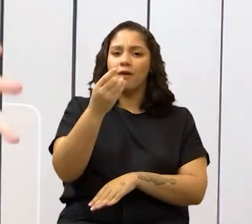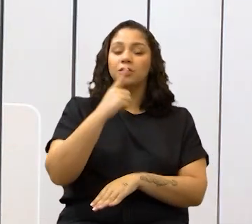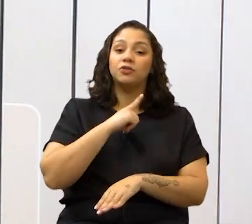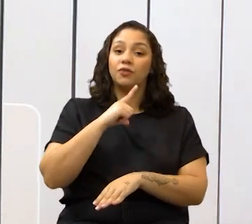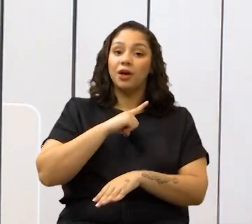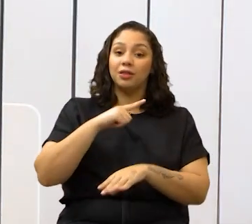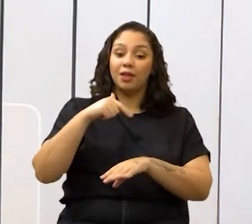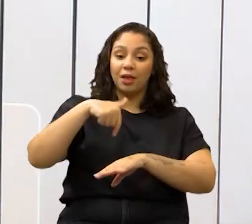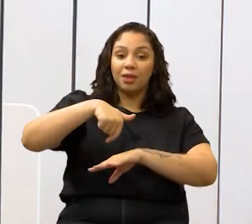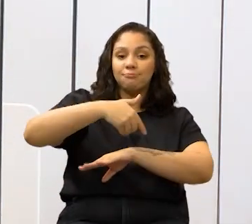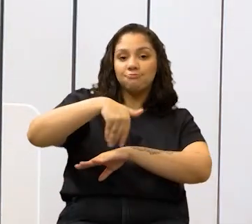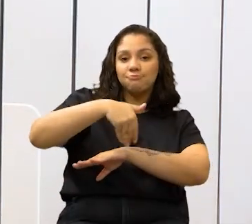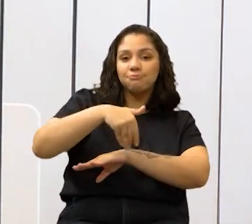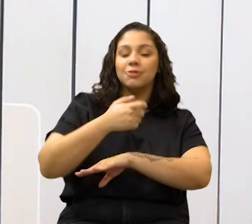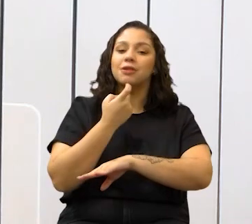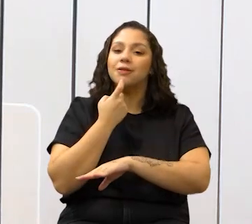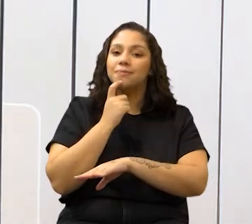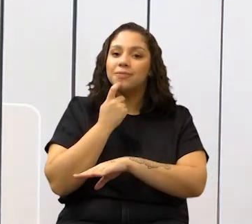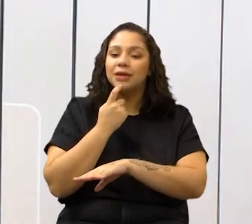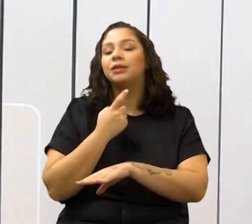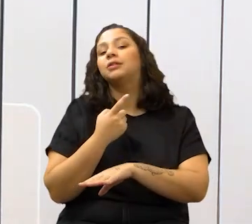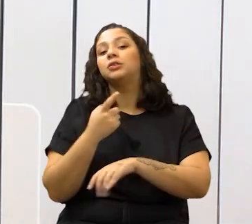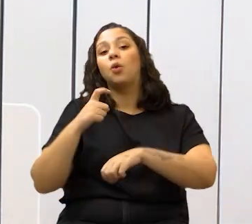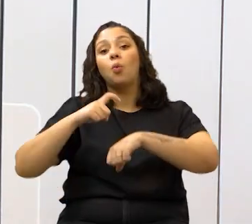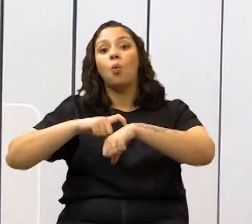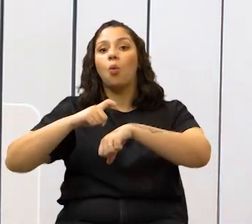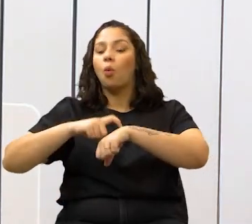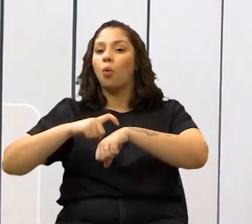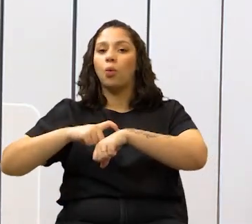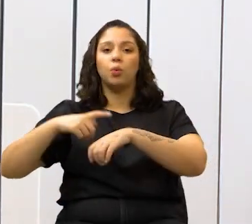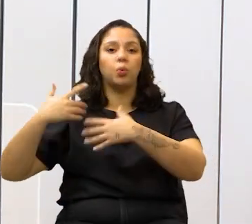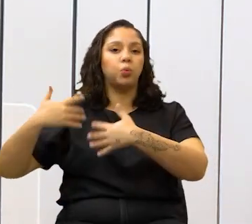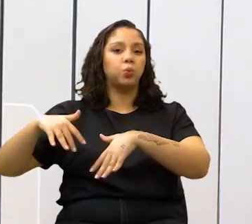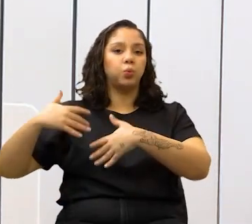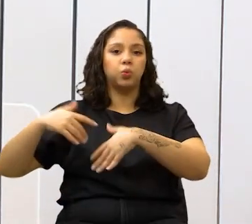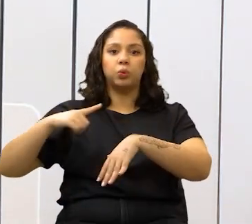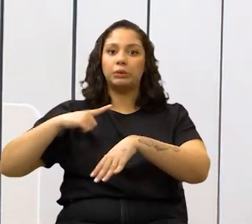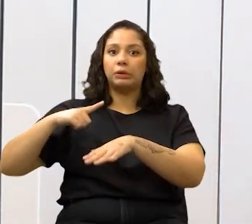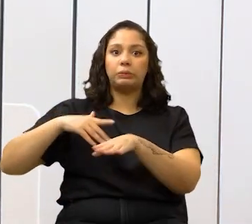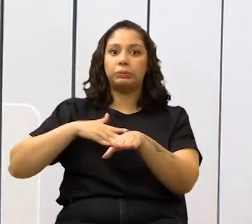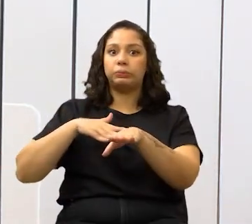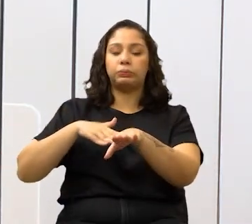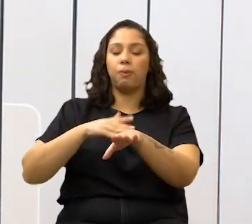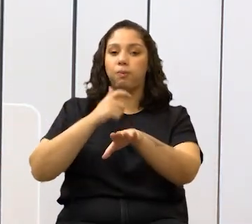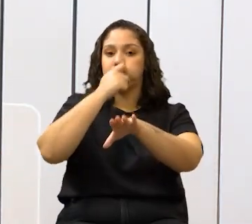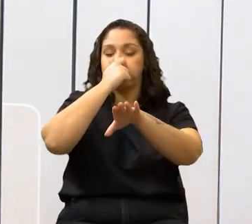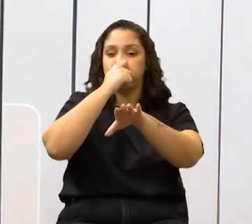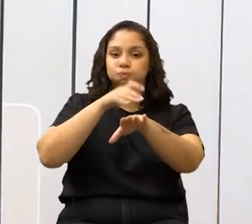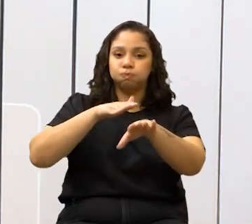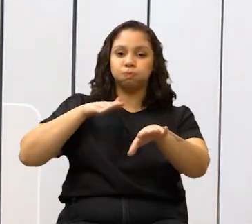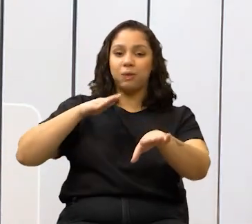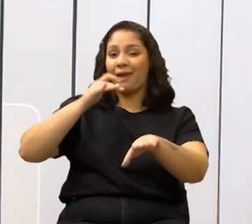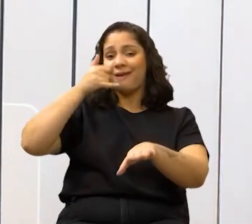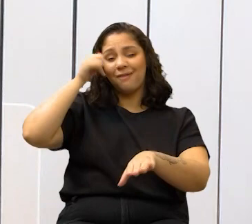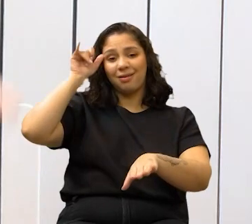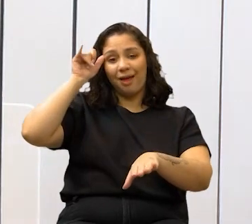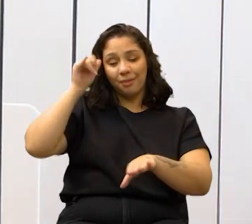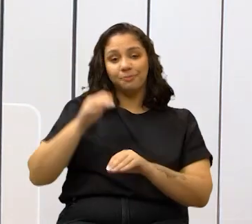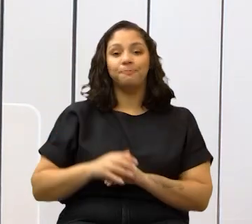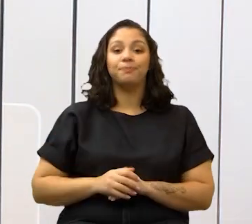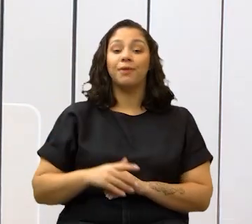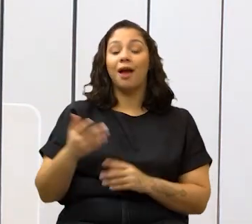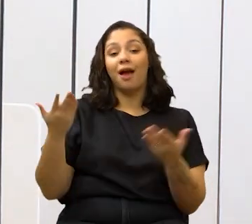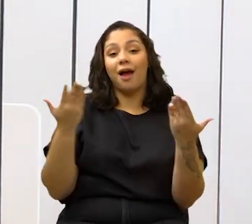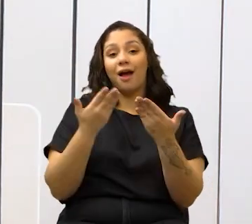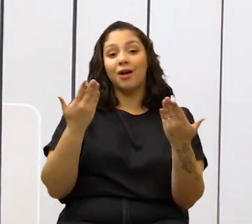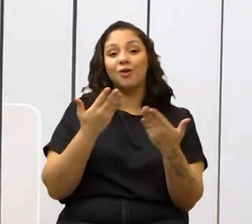que cortam aqui a cidade de Campinas, os horários de pico para você tentar fugir e não pegar tanto trânsito,